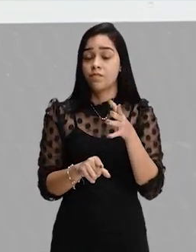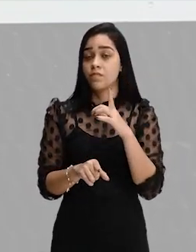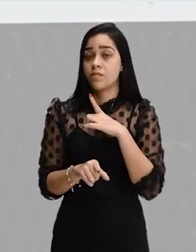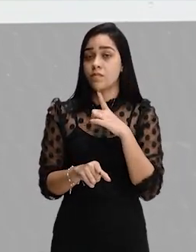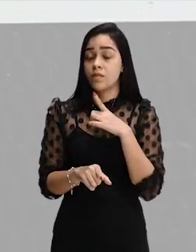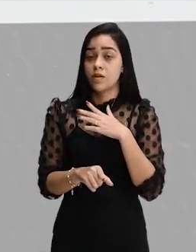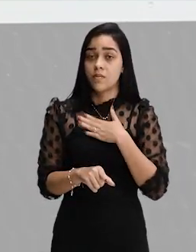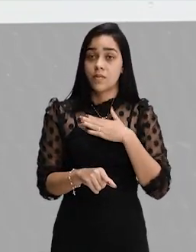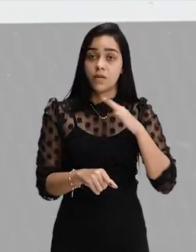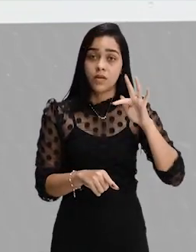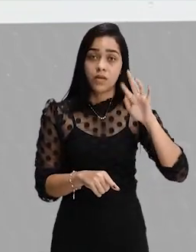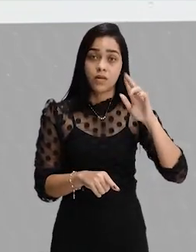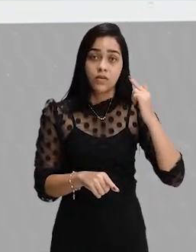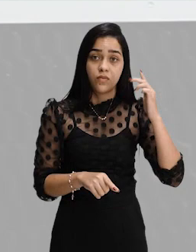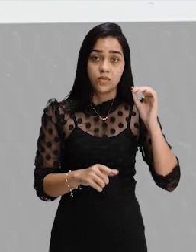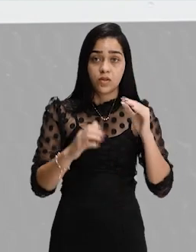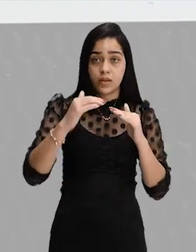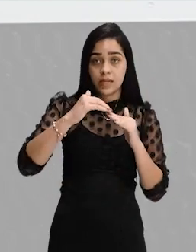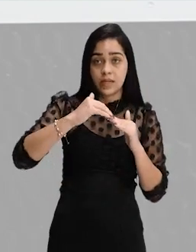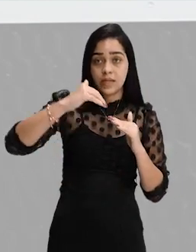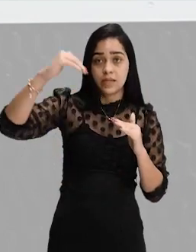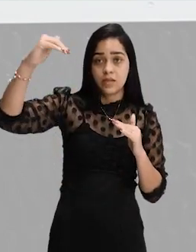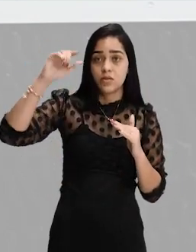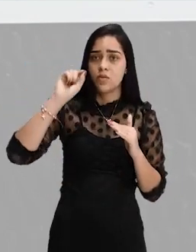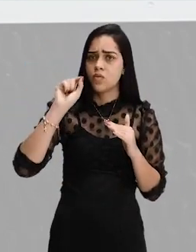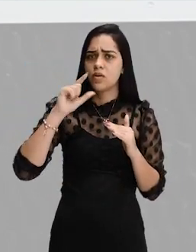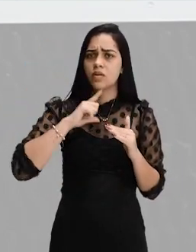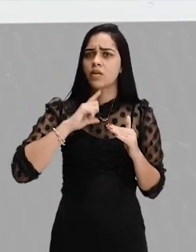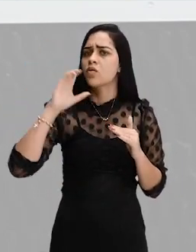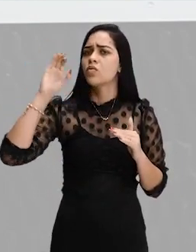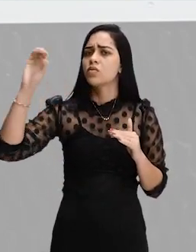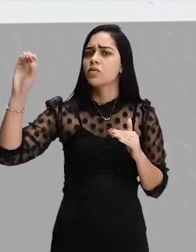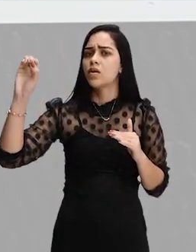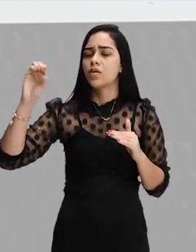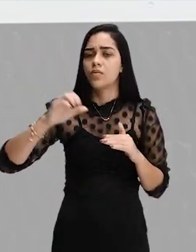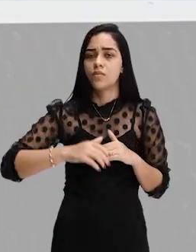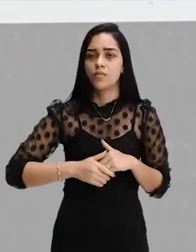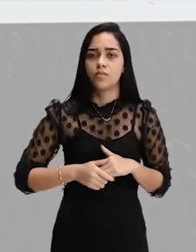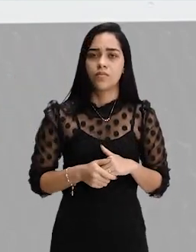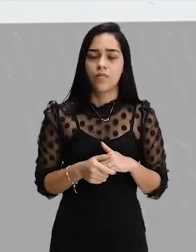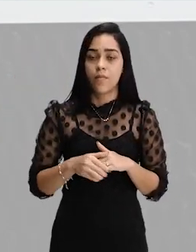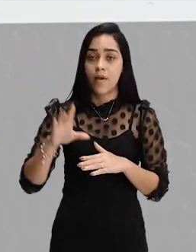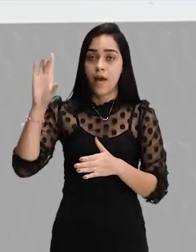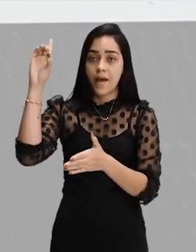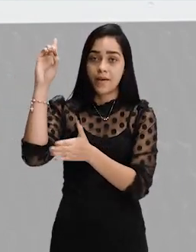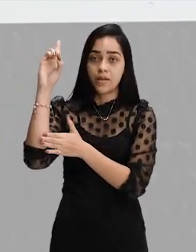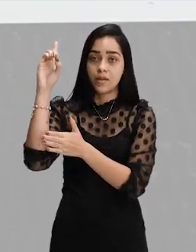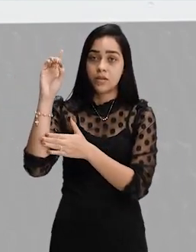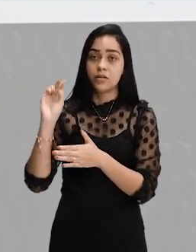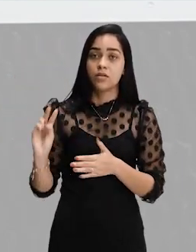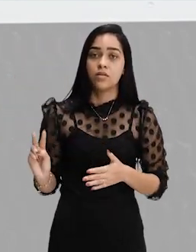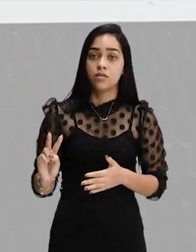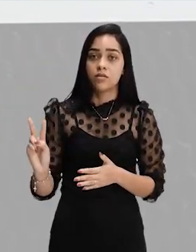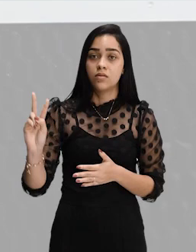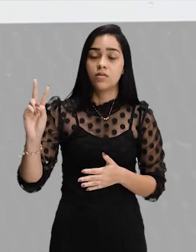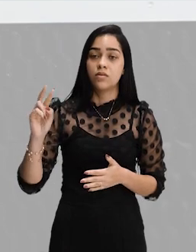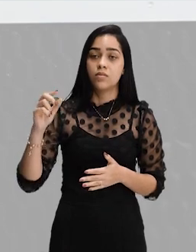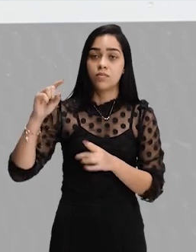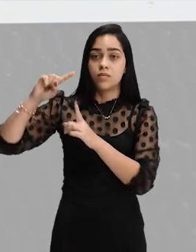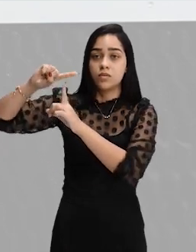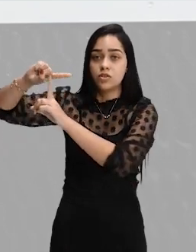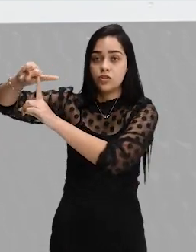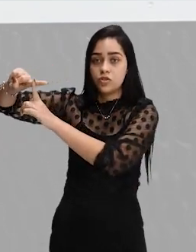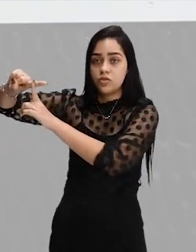função é crescente, né? O que acontece com o zero da função? À direita são os valores que tornam a função